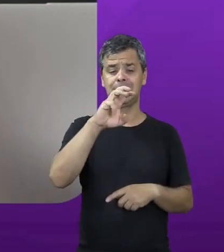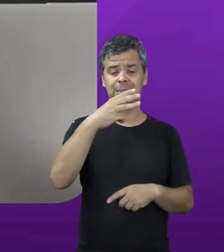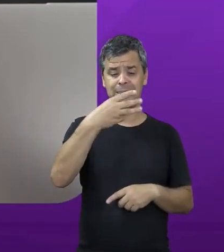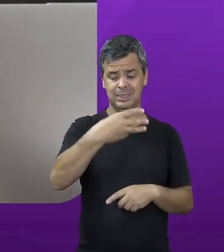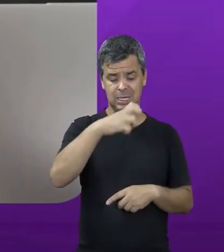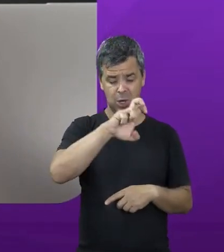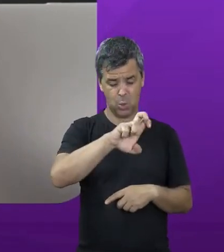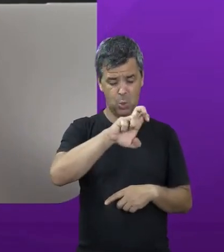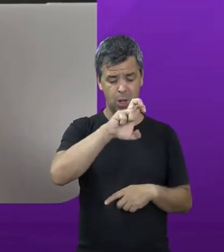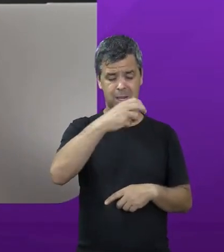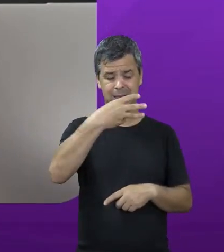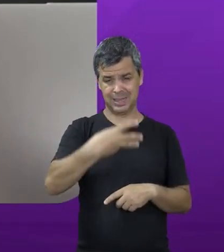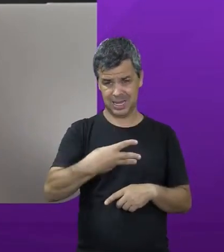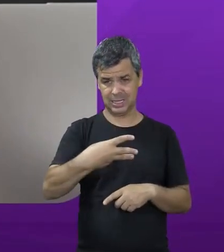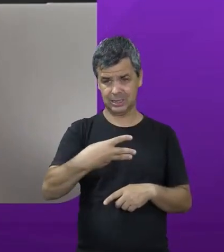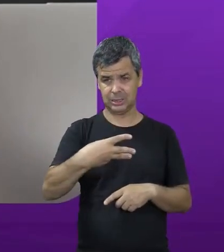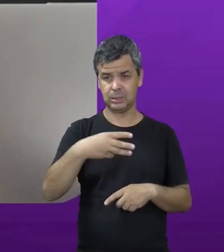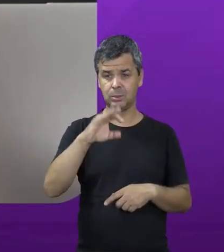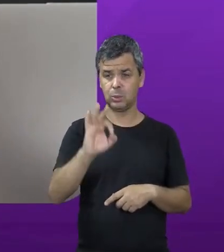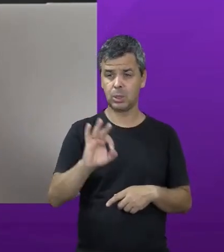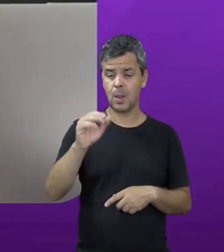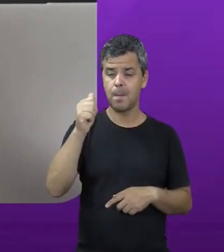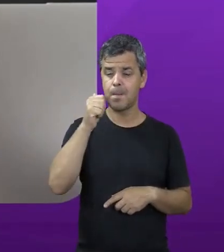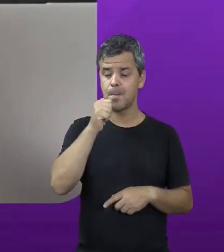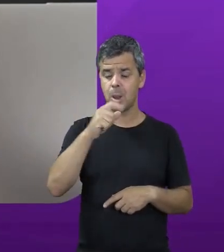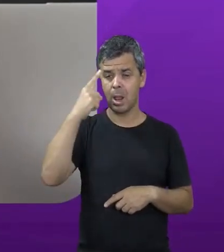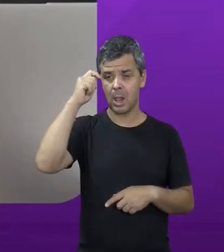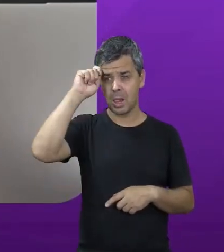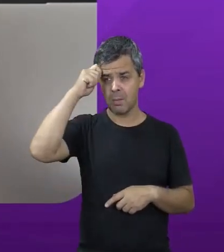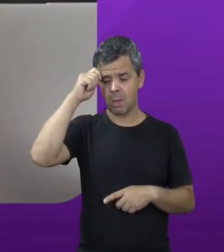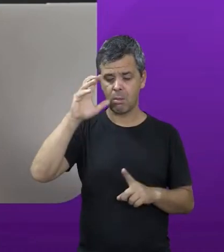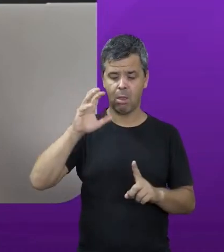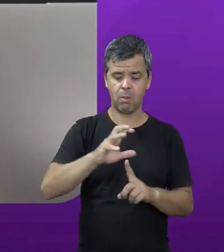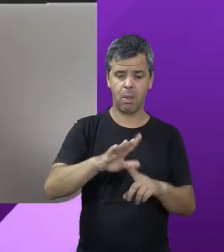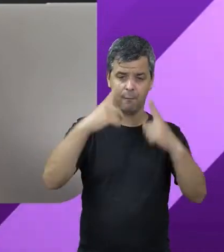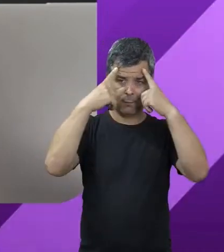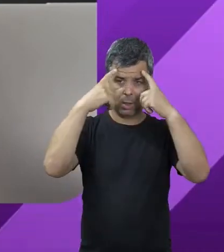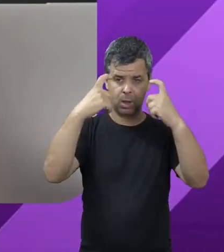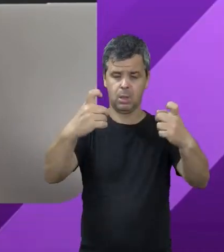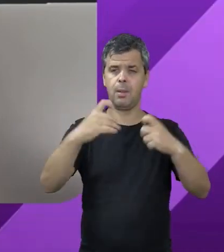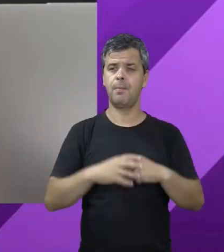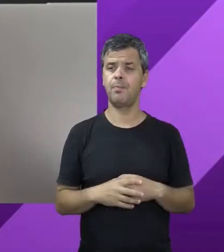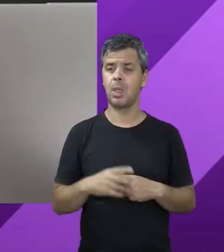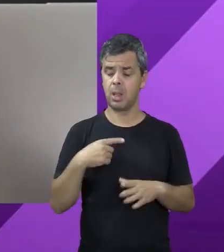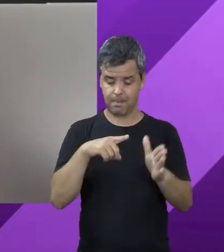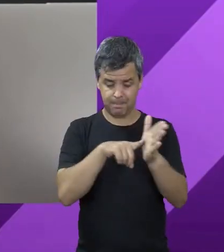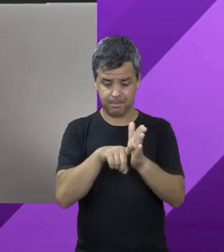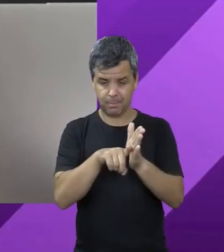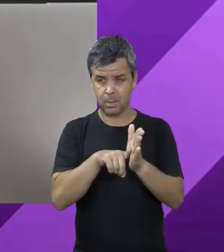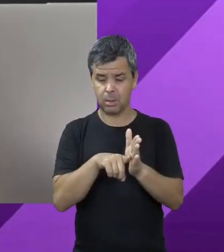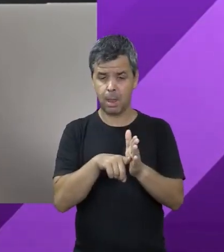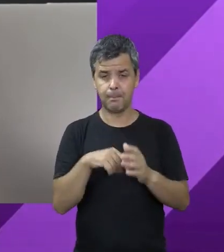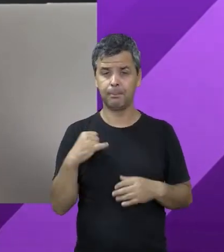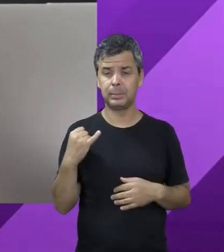53% das mulheres negras no Brasil já sofreram algum tipo de violência, né? Esse dado é um dado